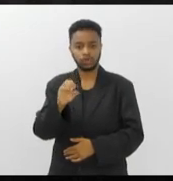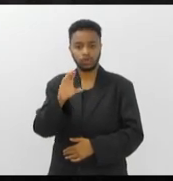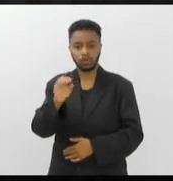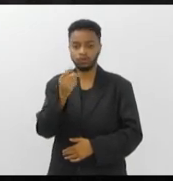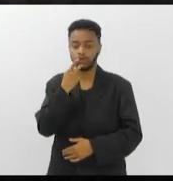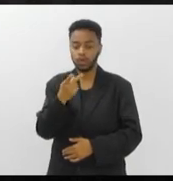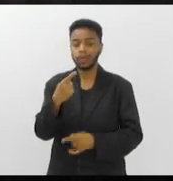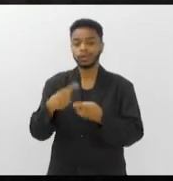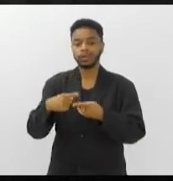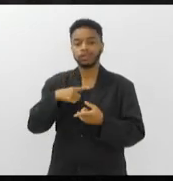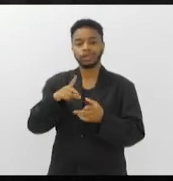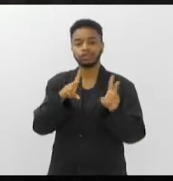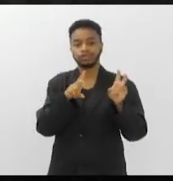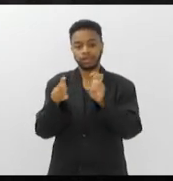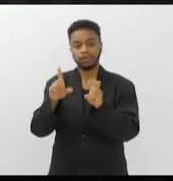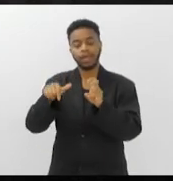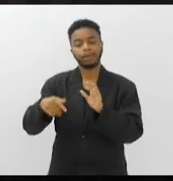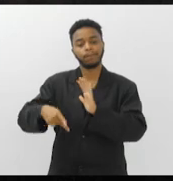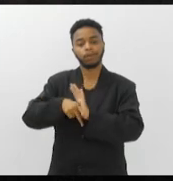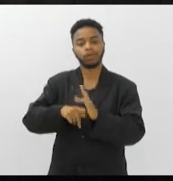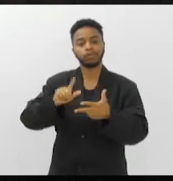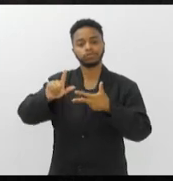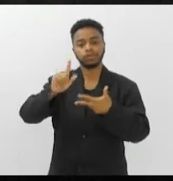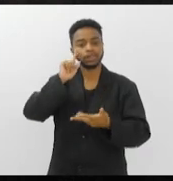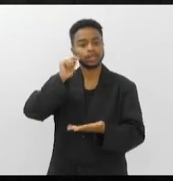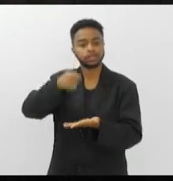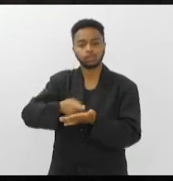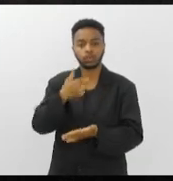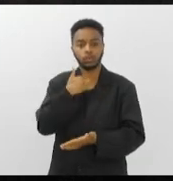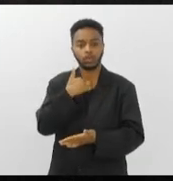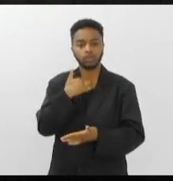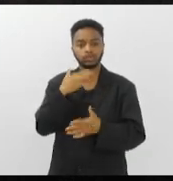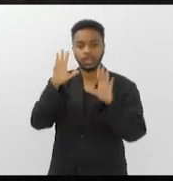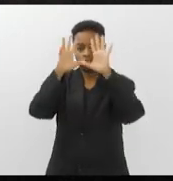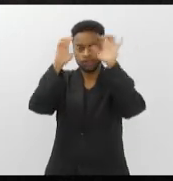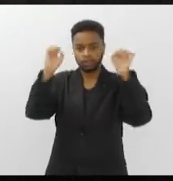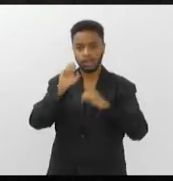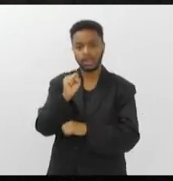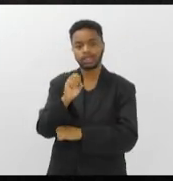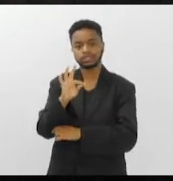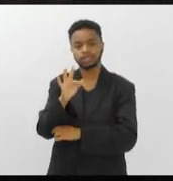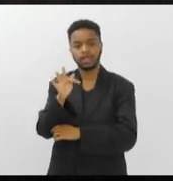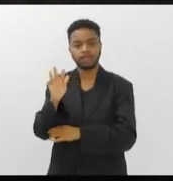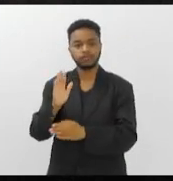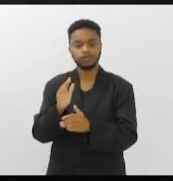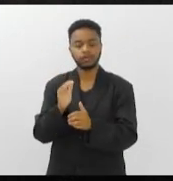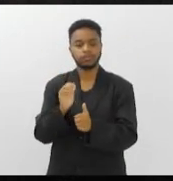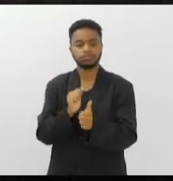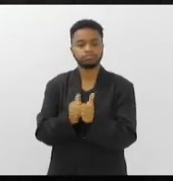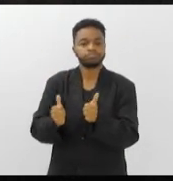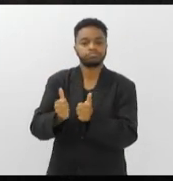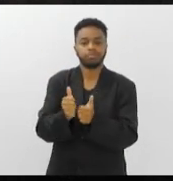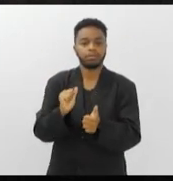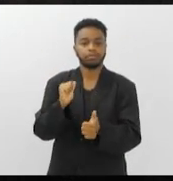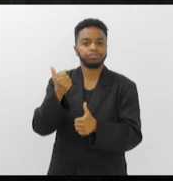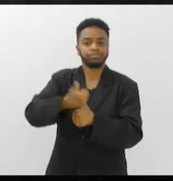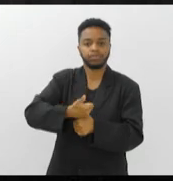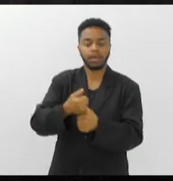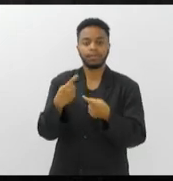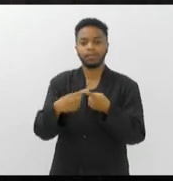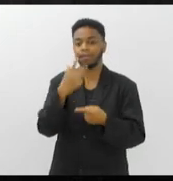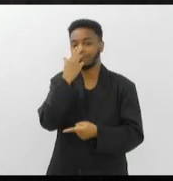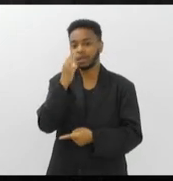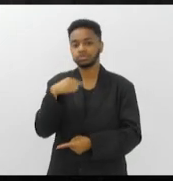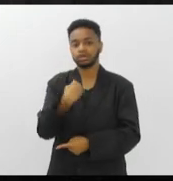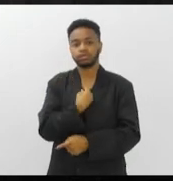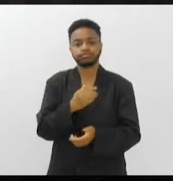é o legislativo que decide. Não pode o STF chegar e passar à frente, porque senão parece que a gente está aqui